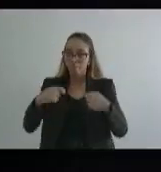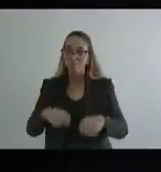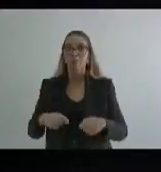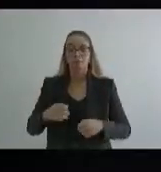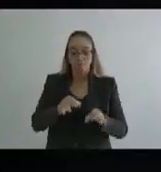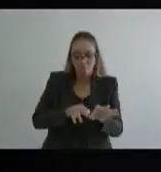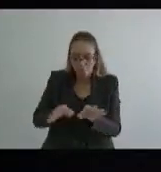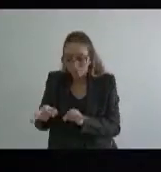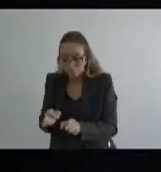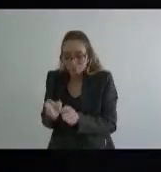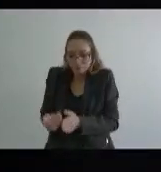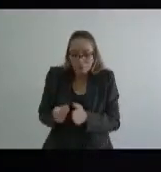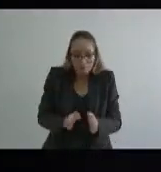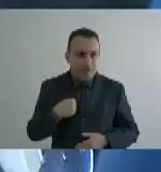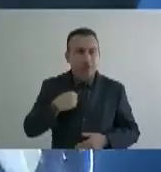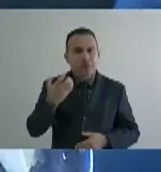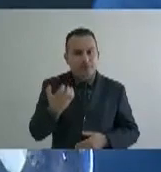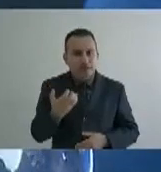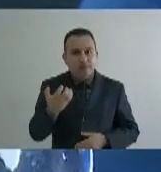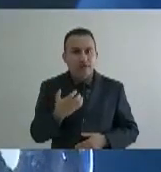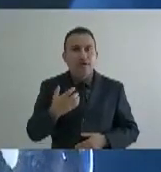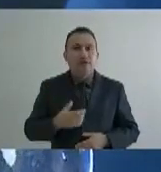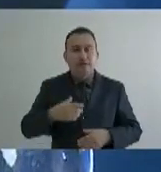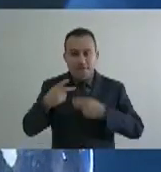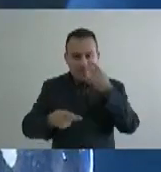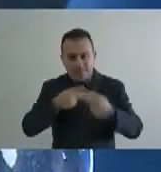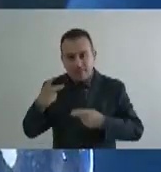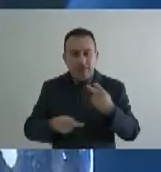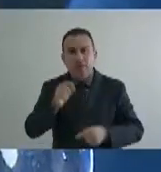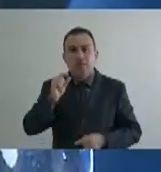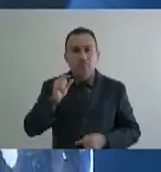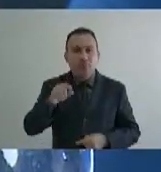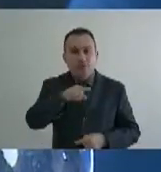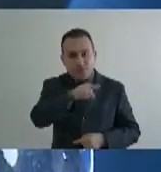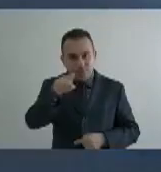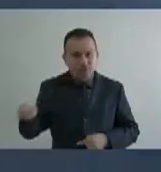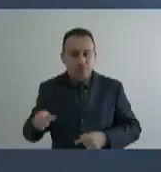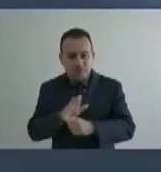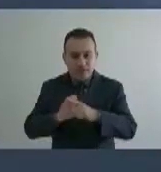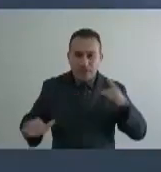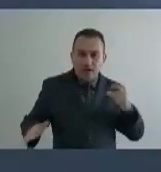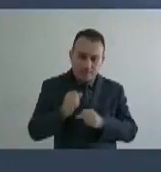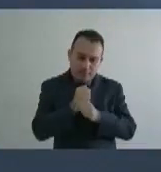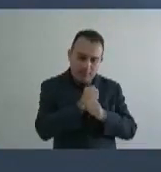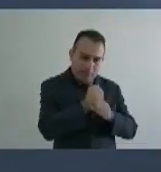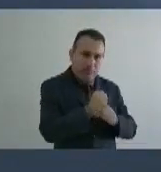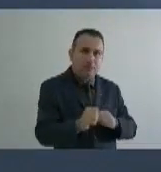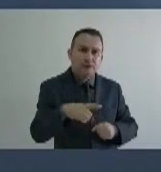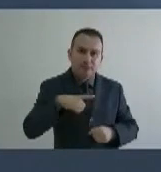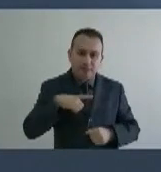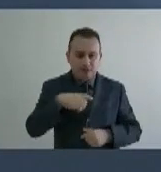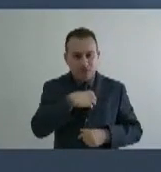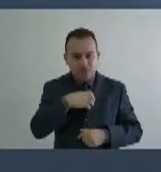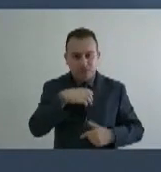planejar e capacidade de executar. Os senhores no Tribunal de Contas têm, nos últimos anos, mudado um pouco a forma